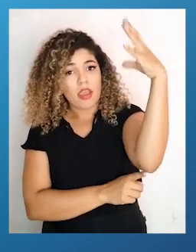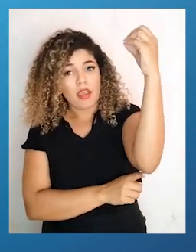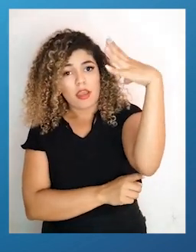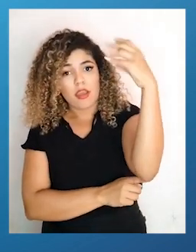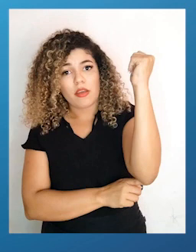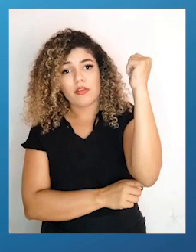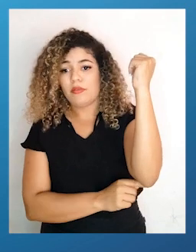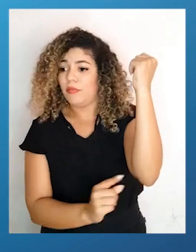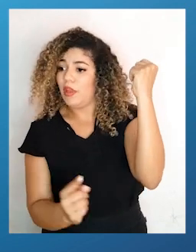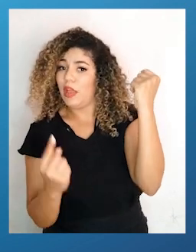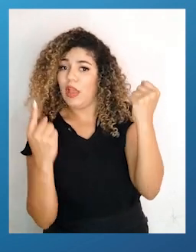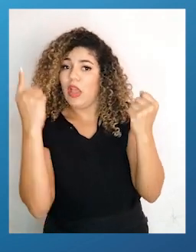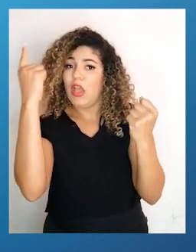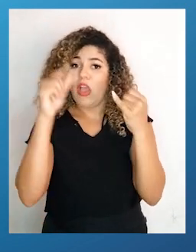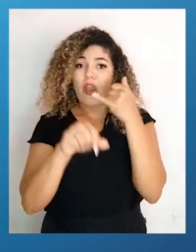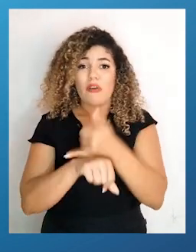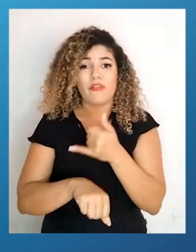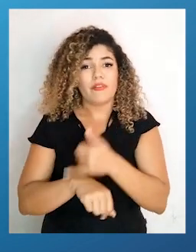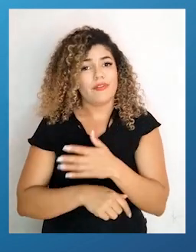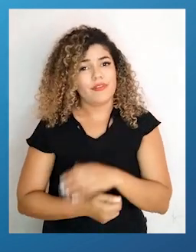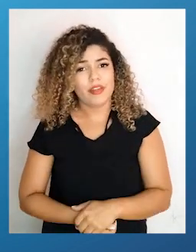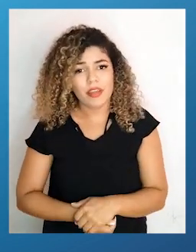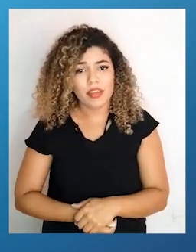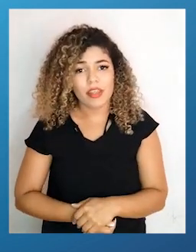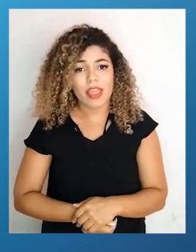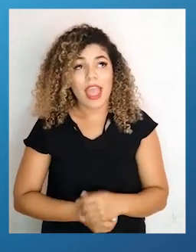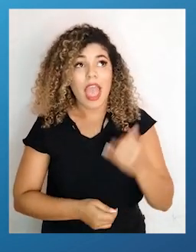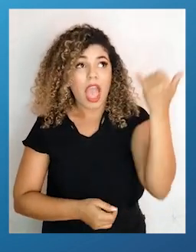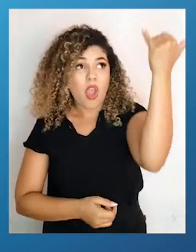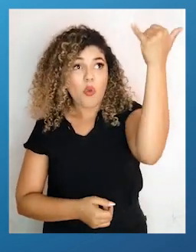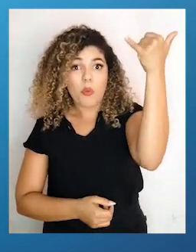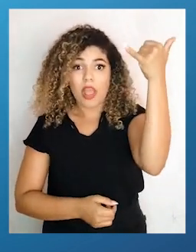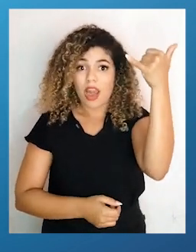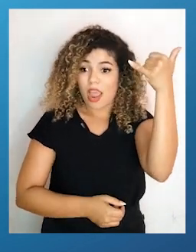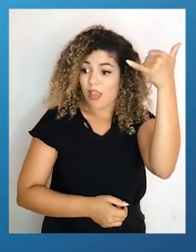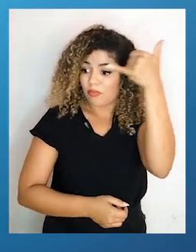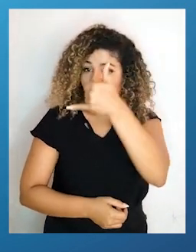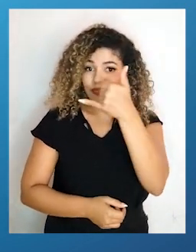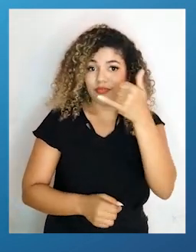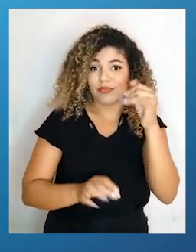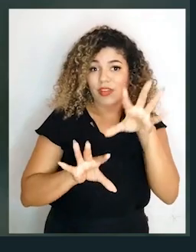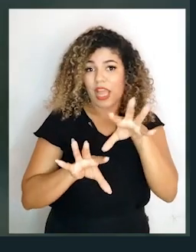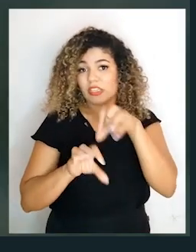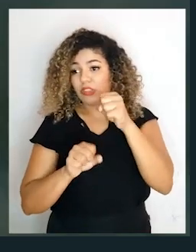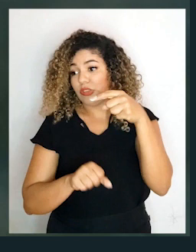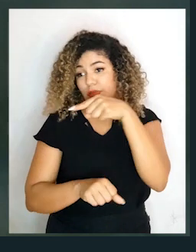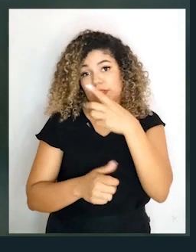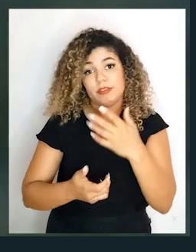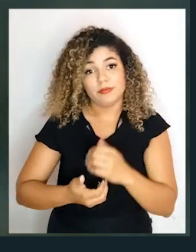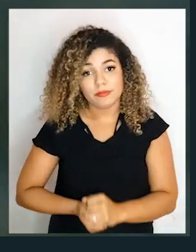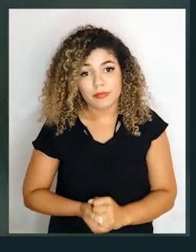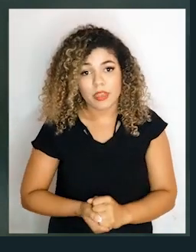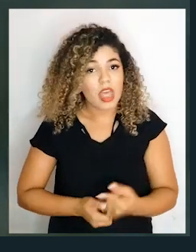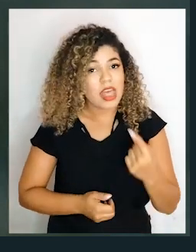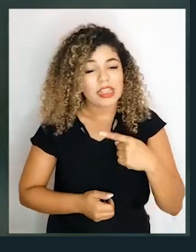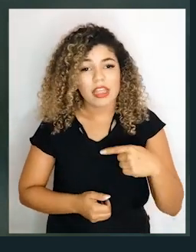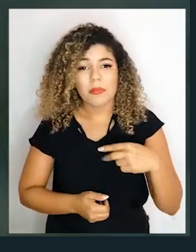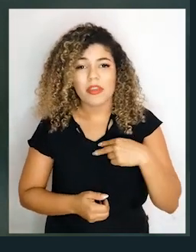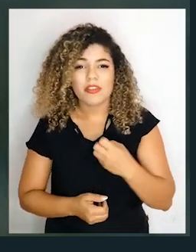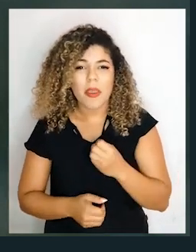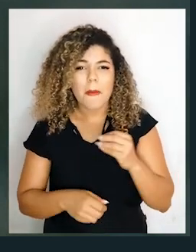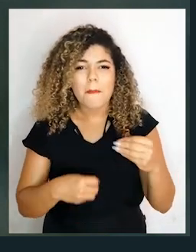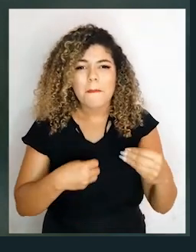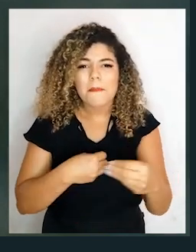mastro, isolado numa área descampada. A descarga elétrica vai acontecer próximo a esse local. Não fique perto de cercas